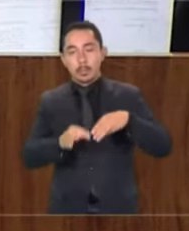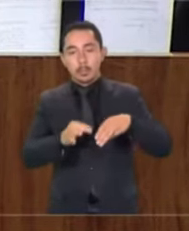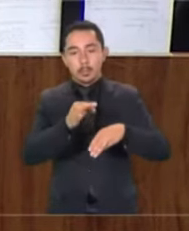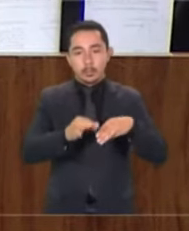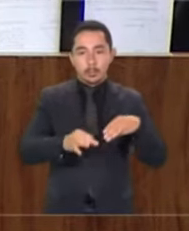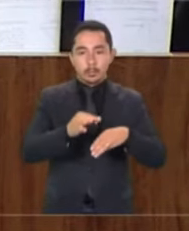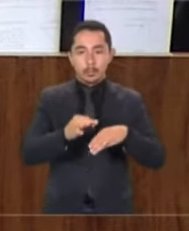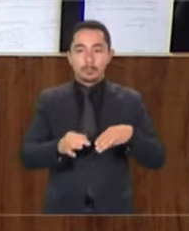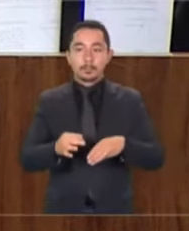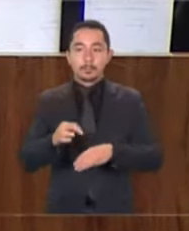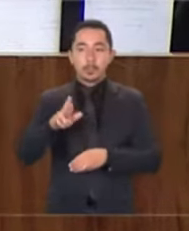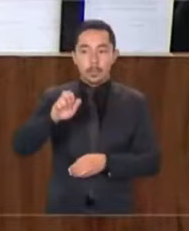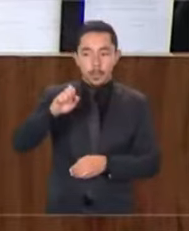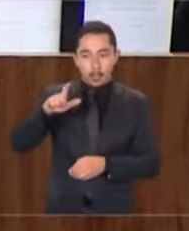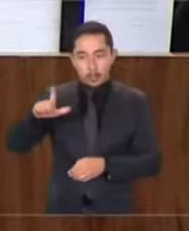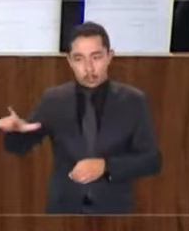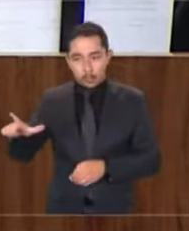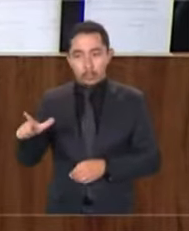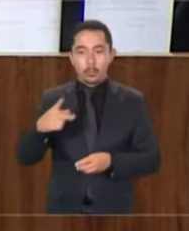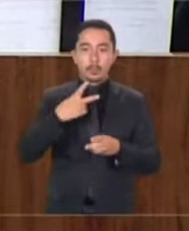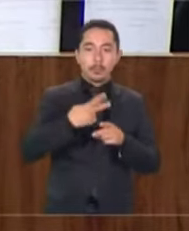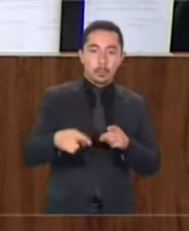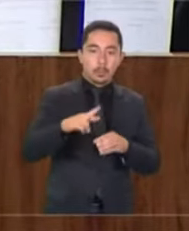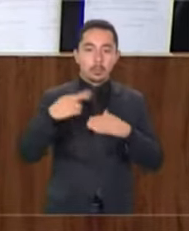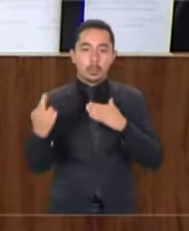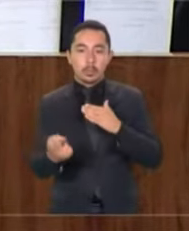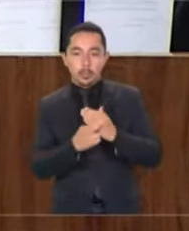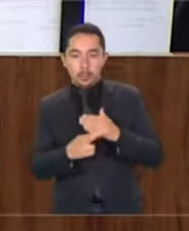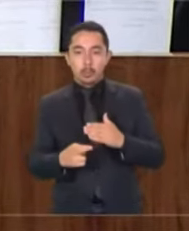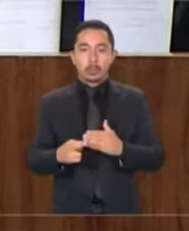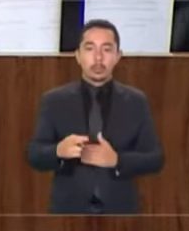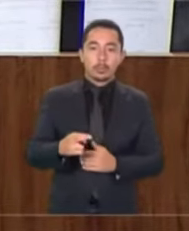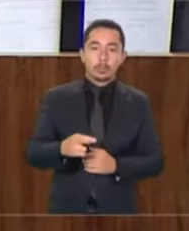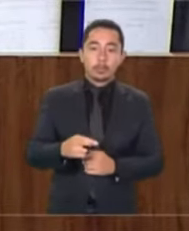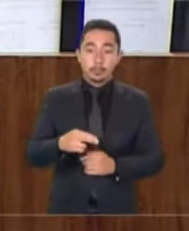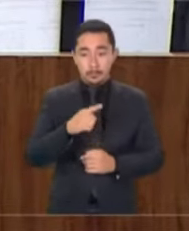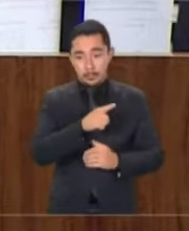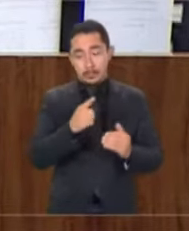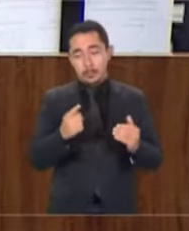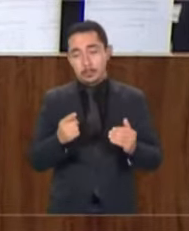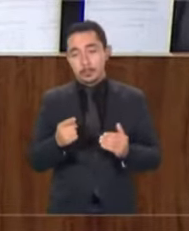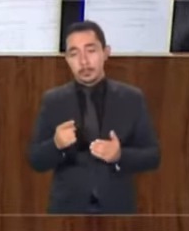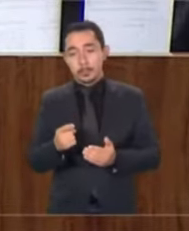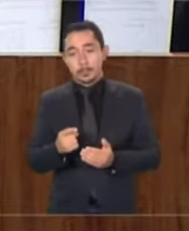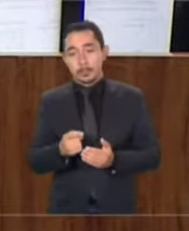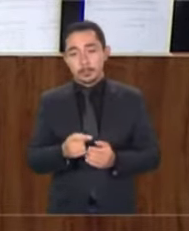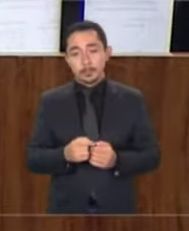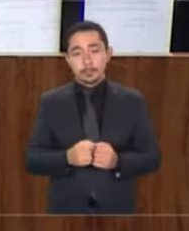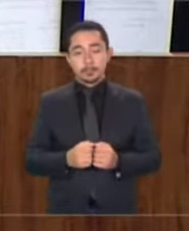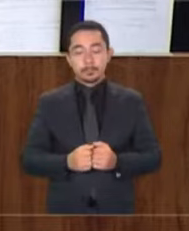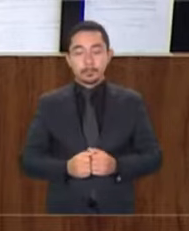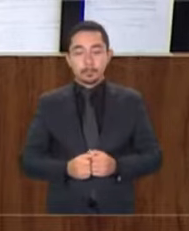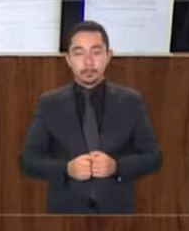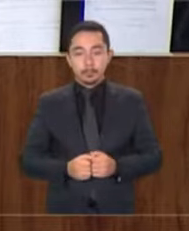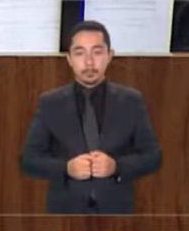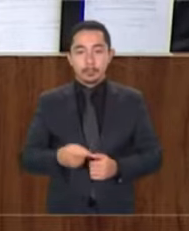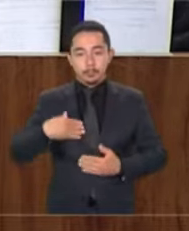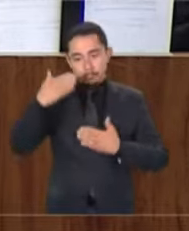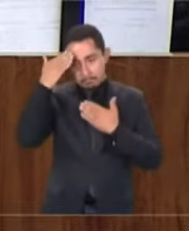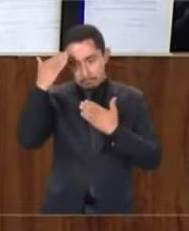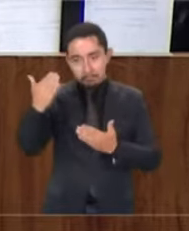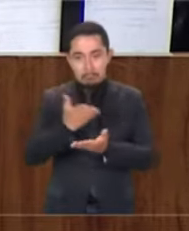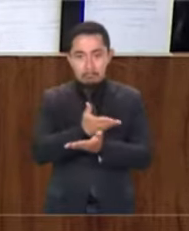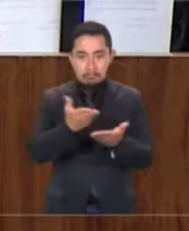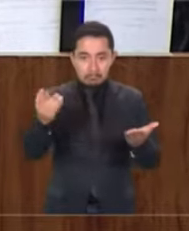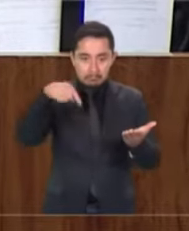ministro Floriano, e a ministra Edilene Lobo, ministro Raul, o redator para o acórdão. Eu agradeço a